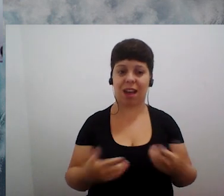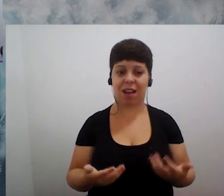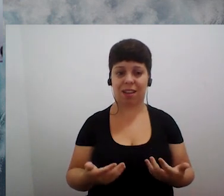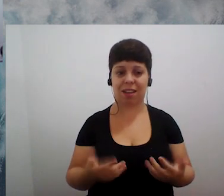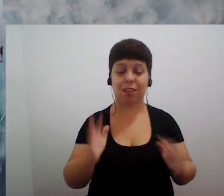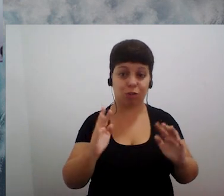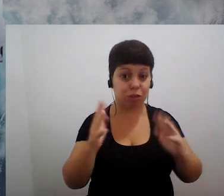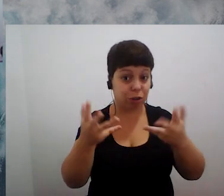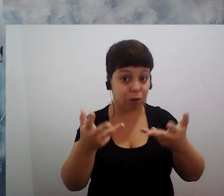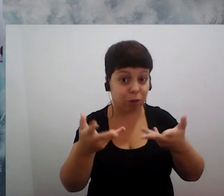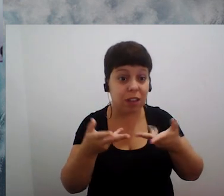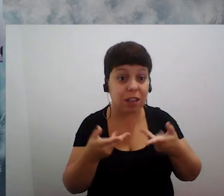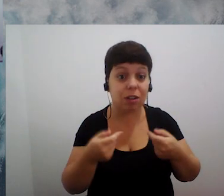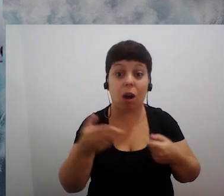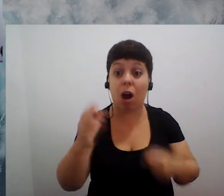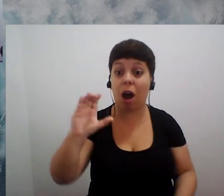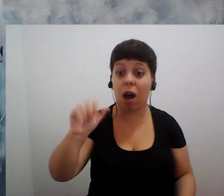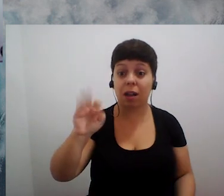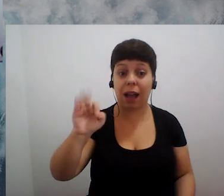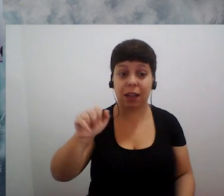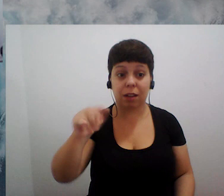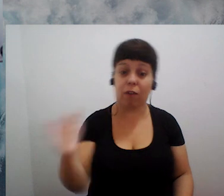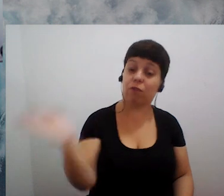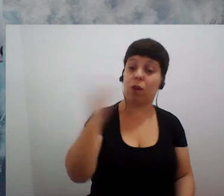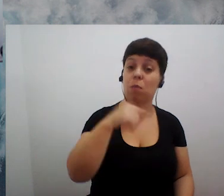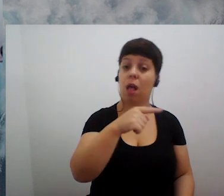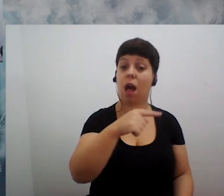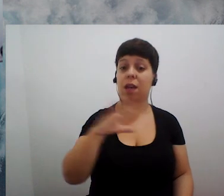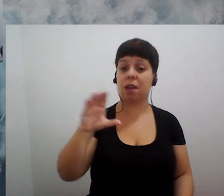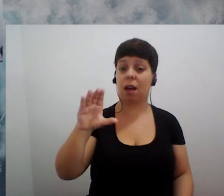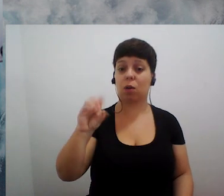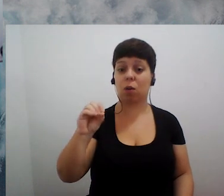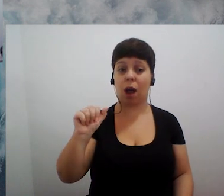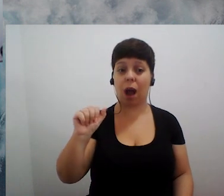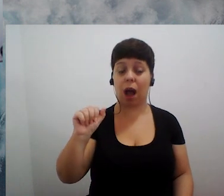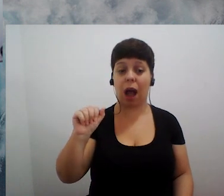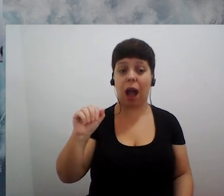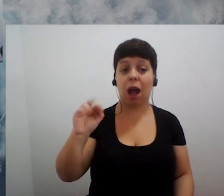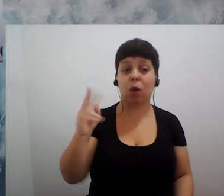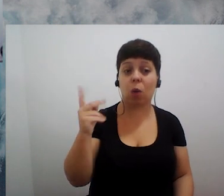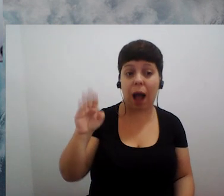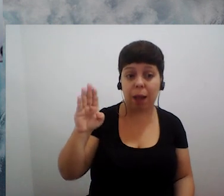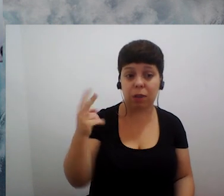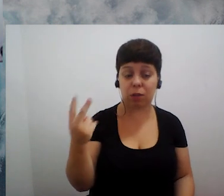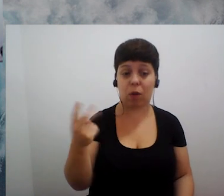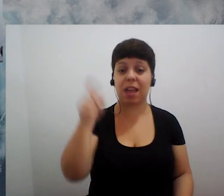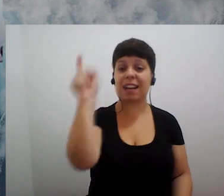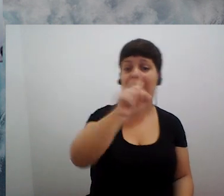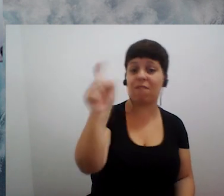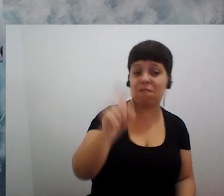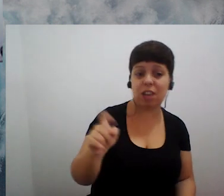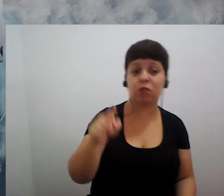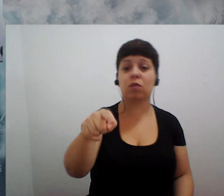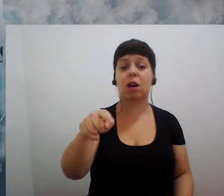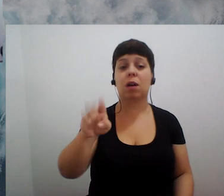E aí, assim, já fazendo um convite, galera da cátedra, chega com a gente lá na Coab 2, o grafite lá é altíssimo,